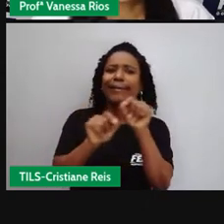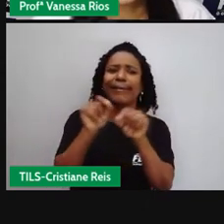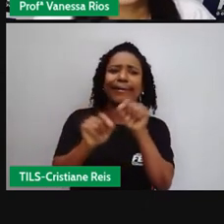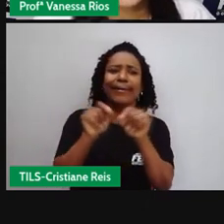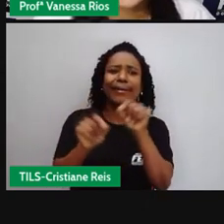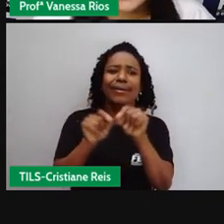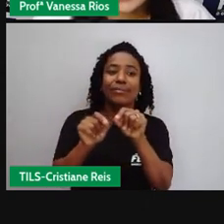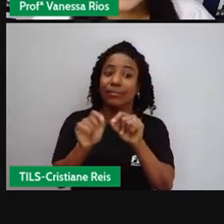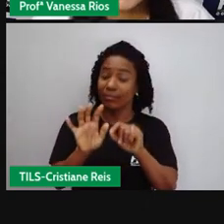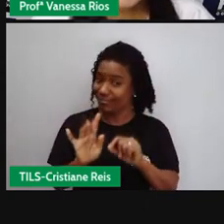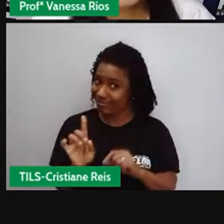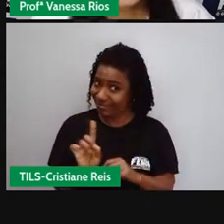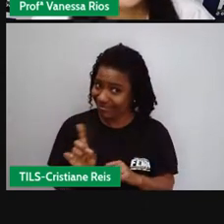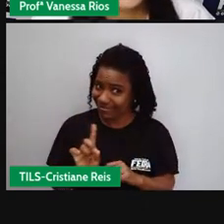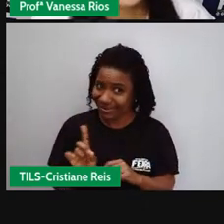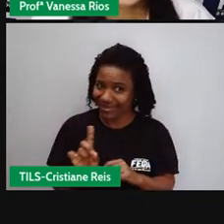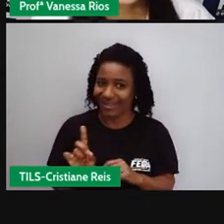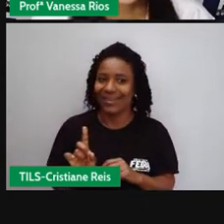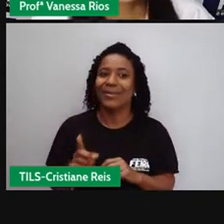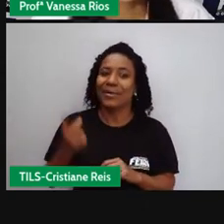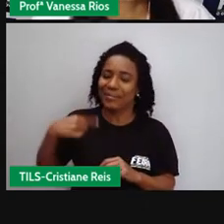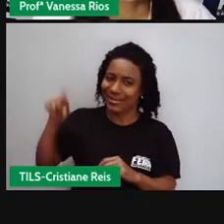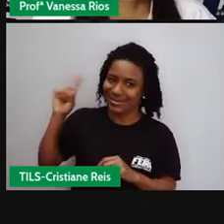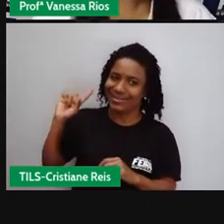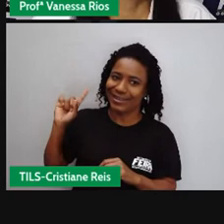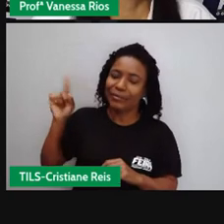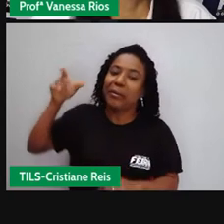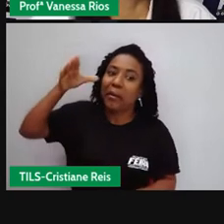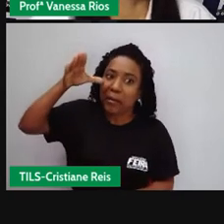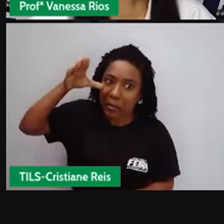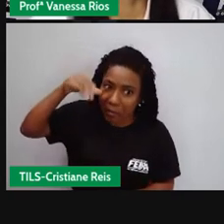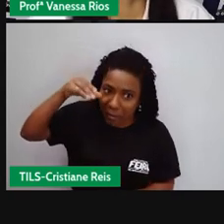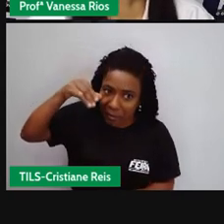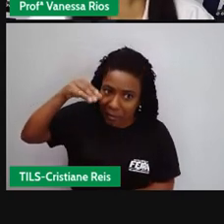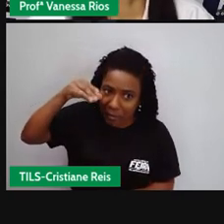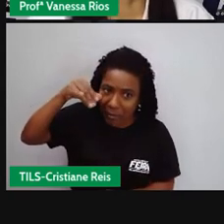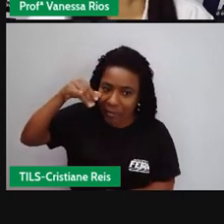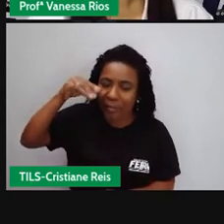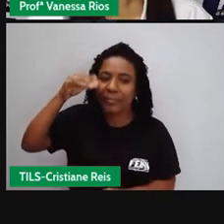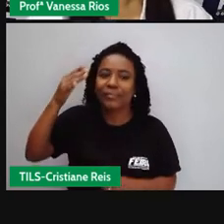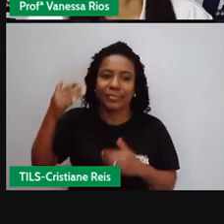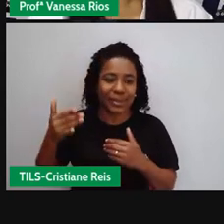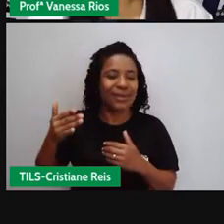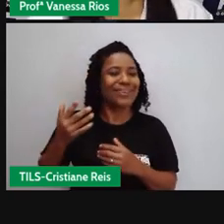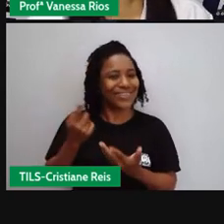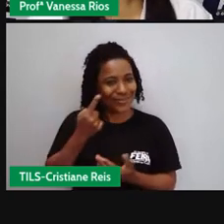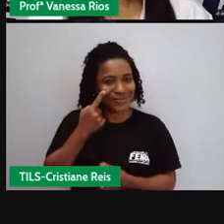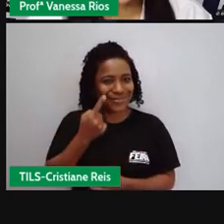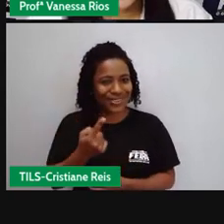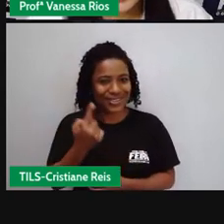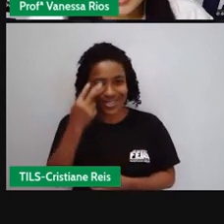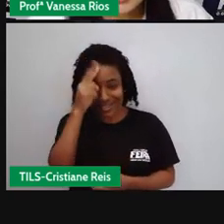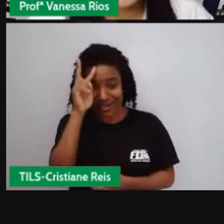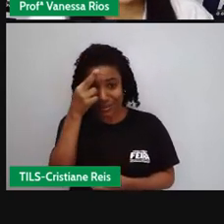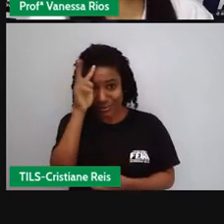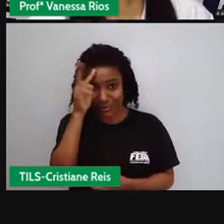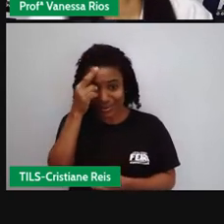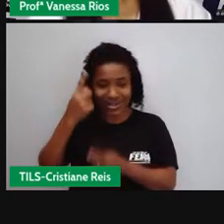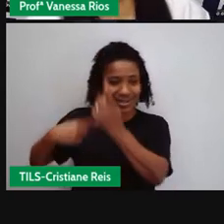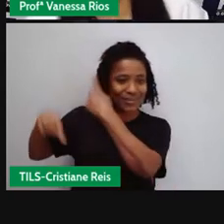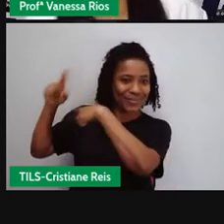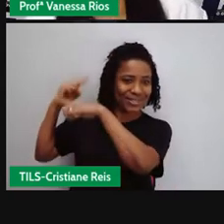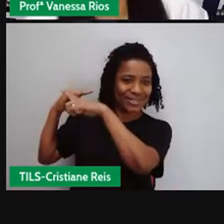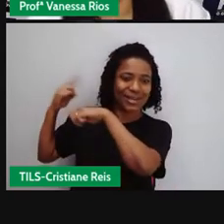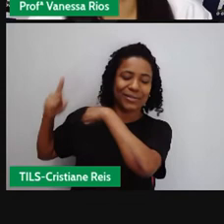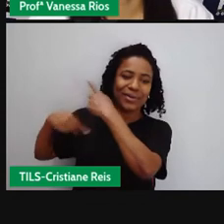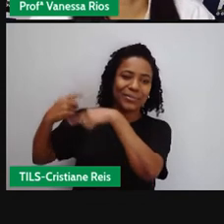nem sempre foi assim. E aí a gente observa como a história vai mudando várias coisas, né? Muda